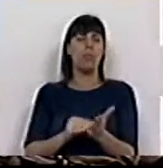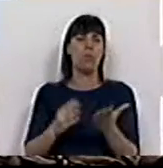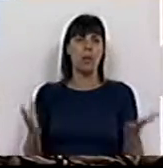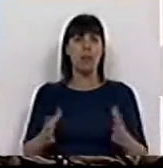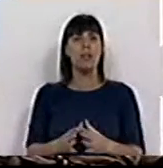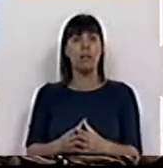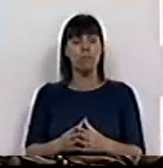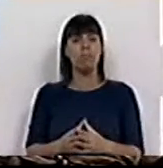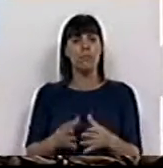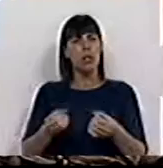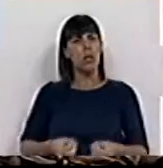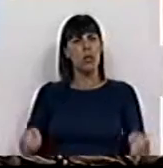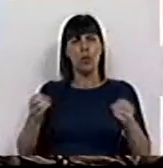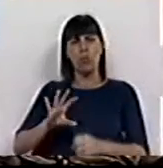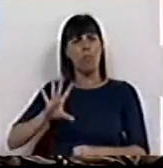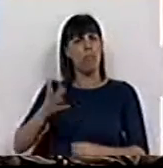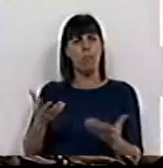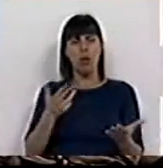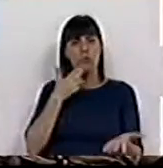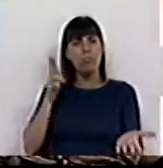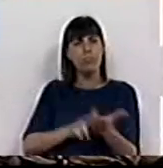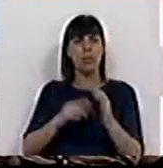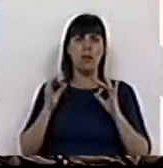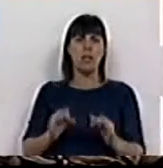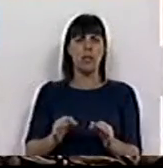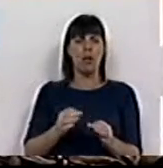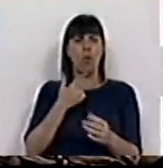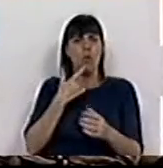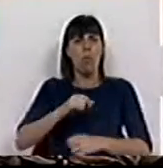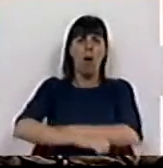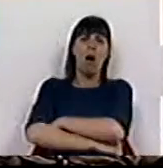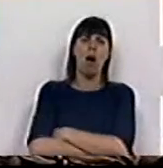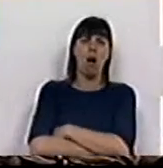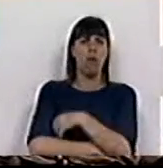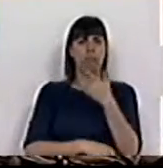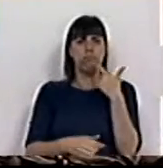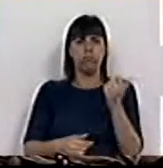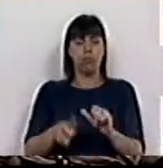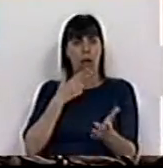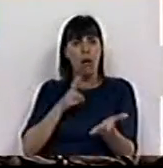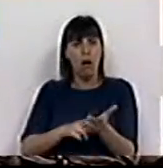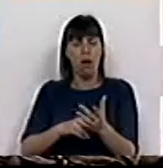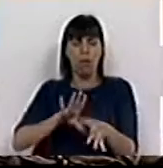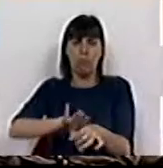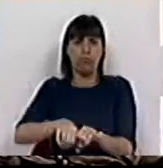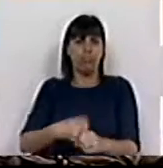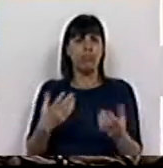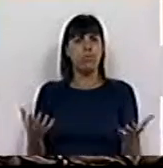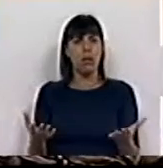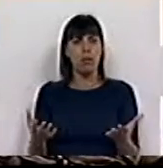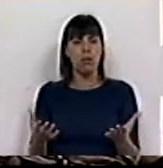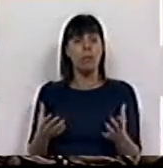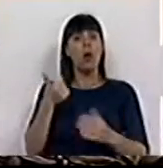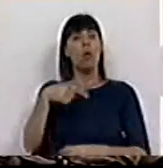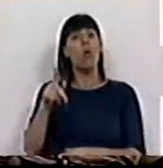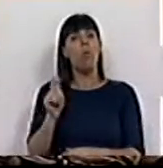pobreza. Nenhum país que se leve a sério pode cruzar os braços perante esta realidade avassaladora.